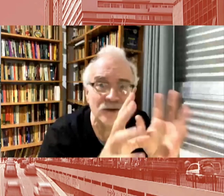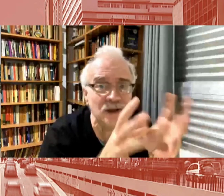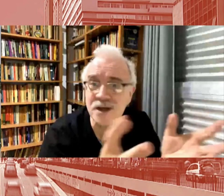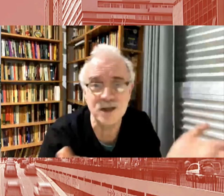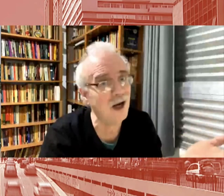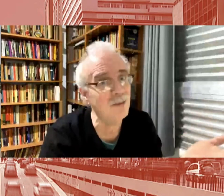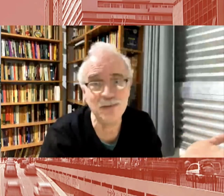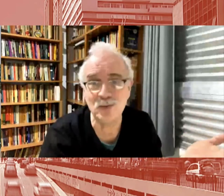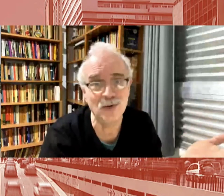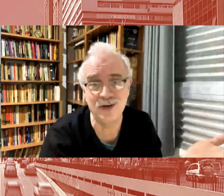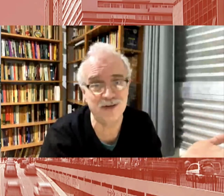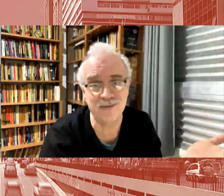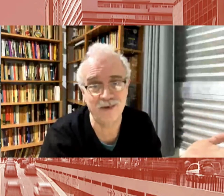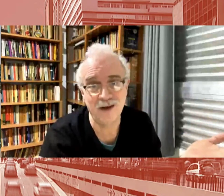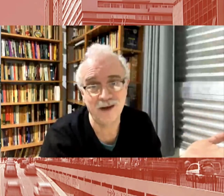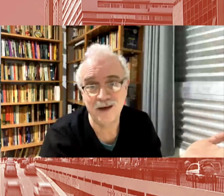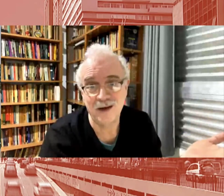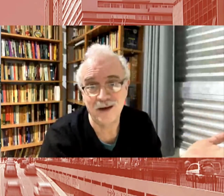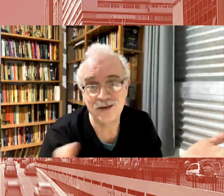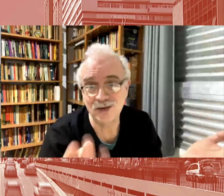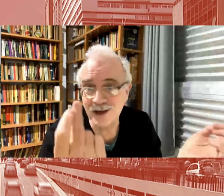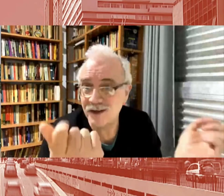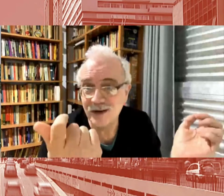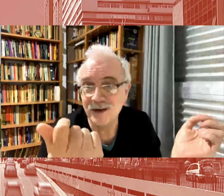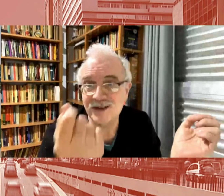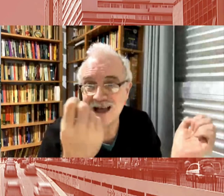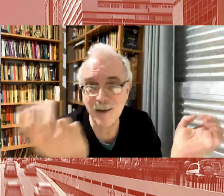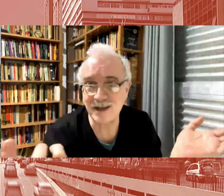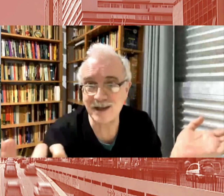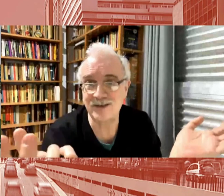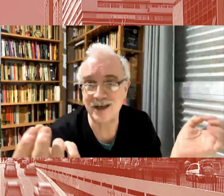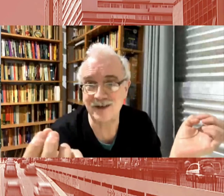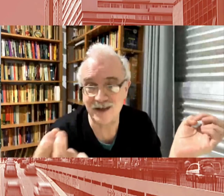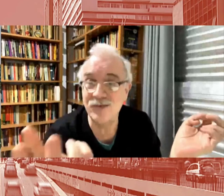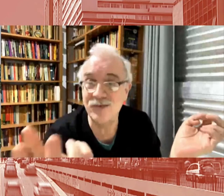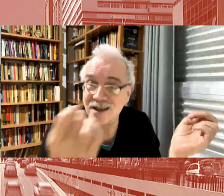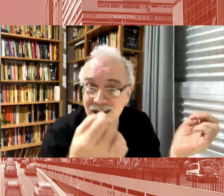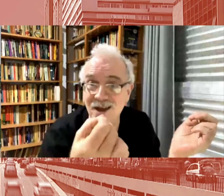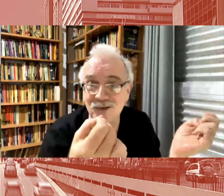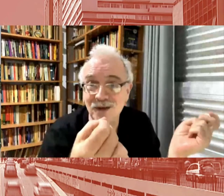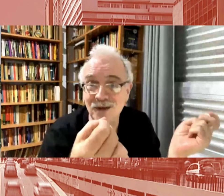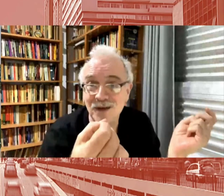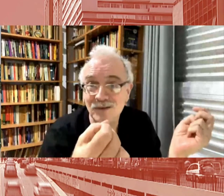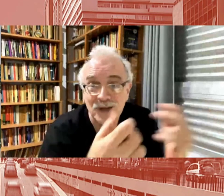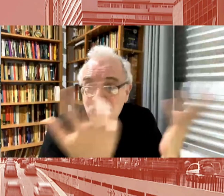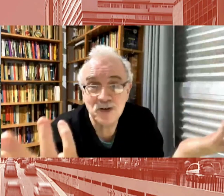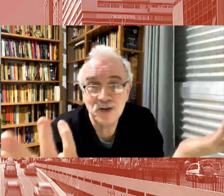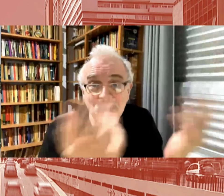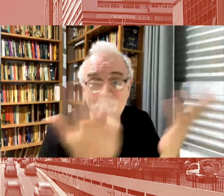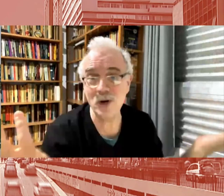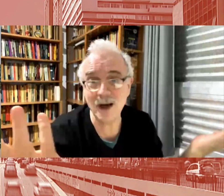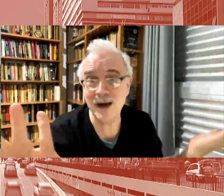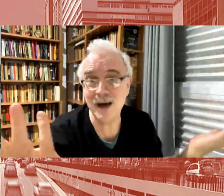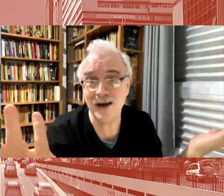você não tem direito de reclamar depois. Se Sim. você escapa desse dever e direito, você depois não